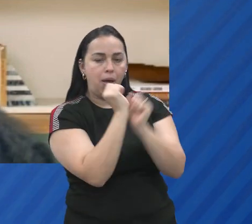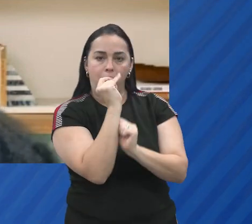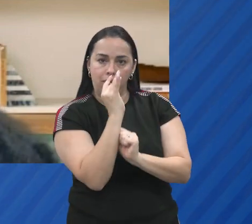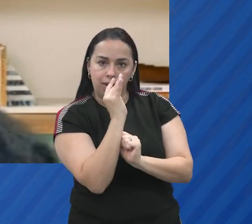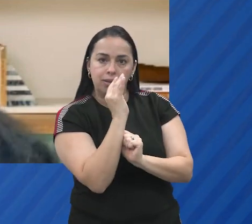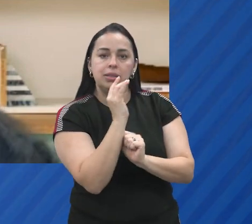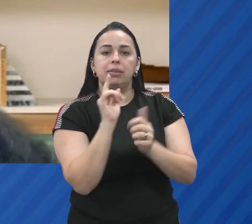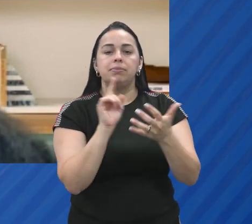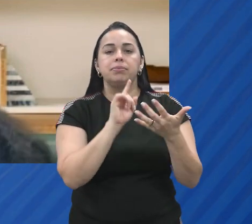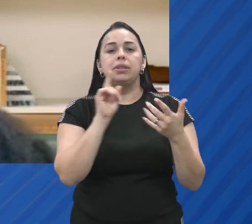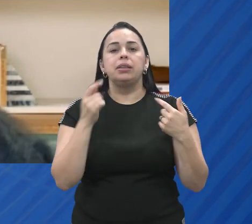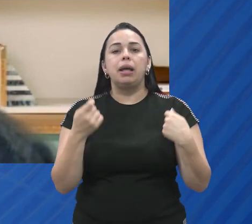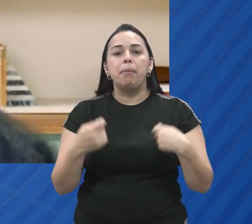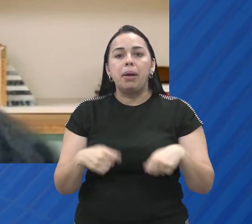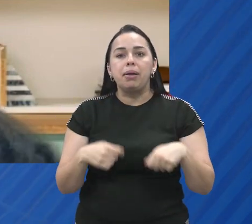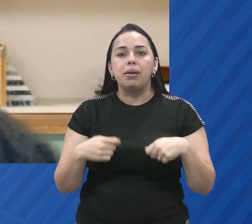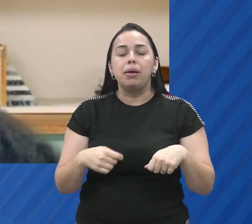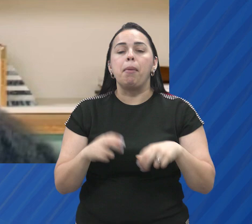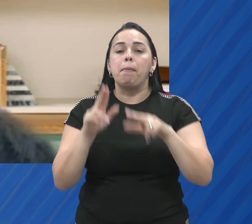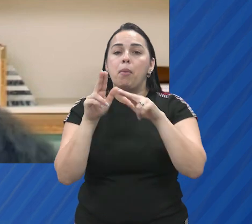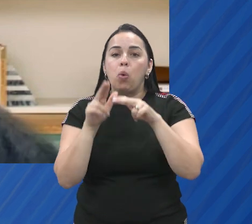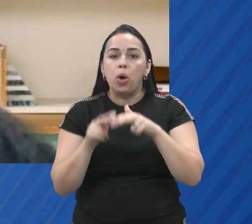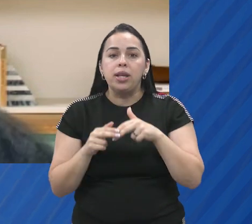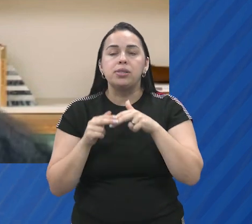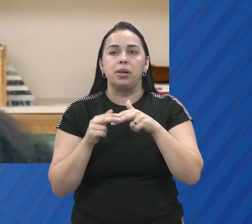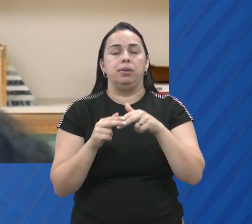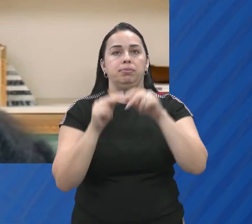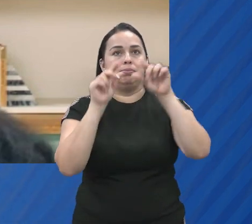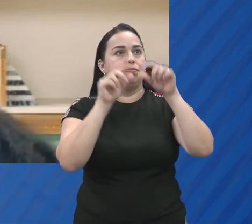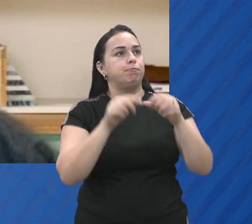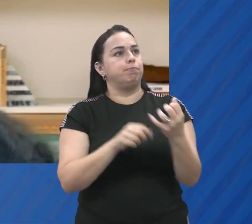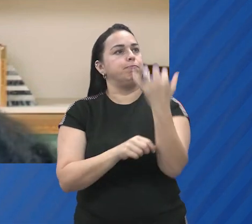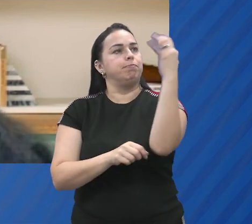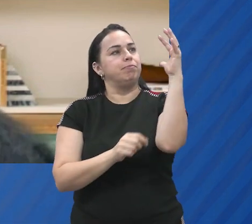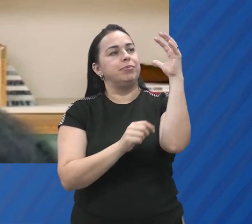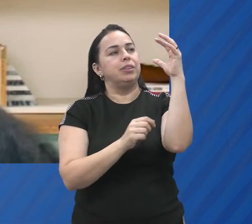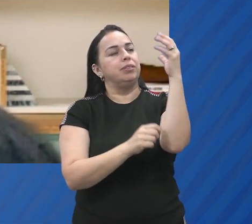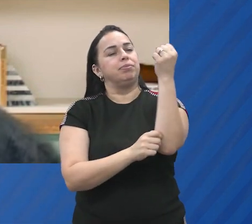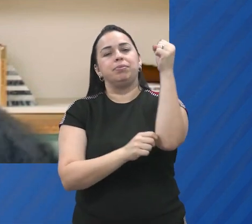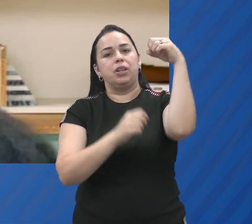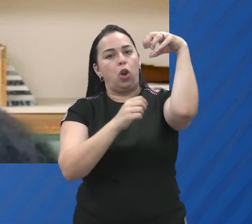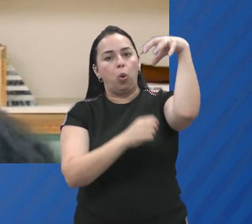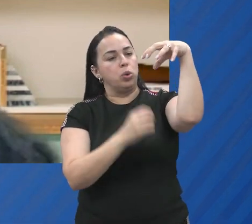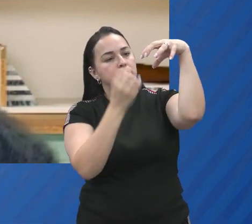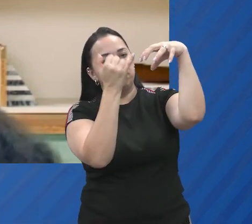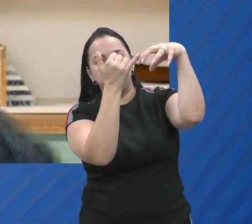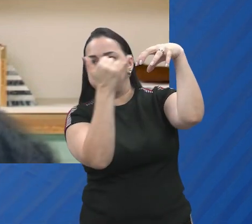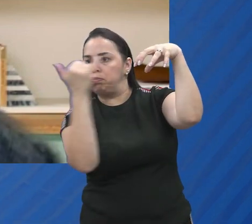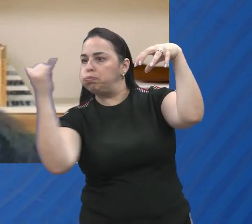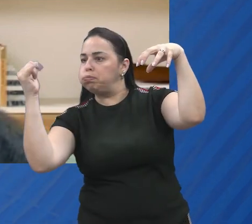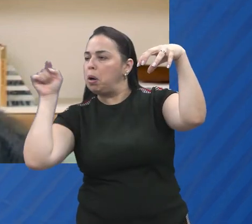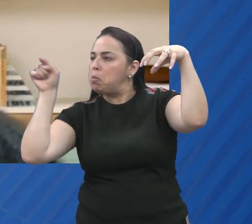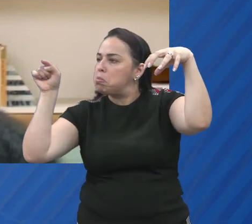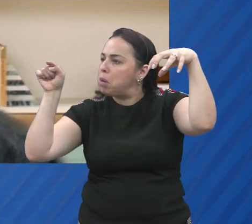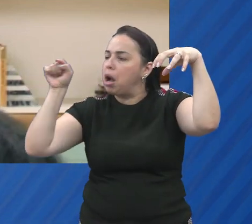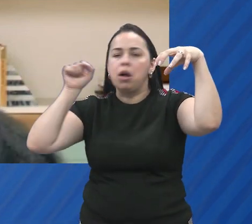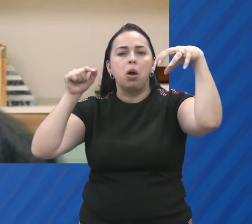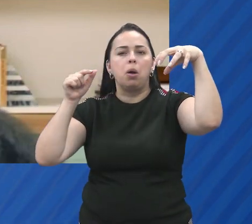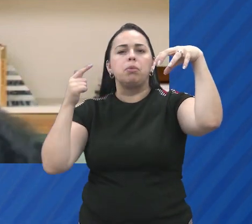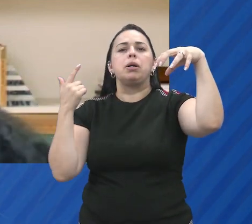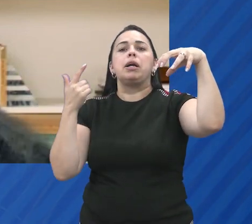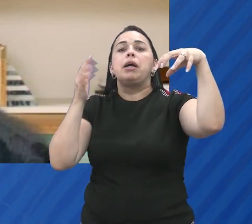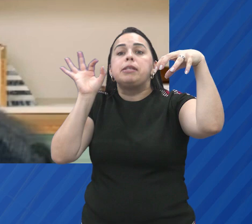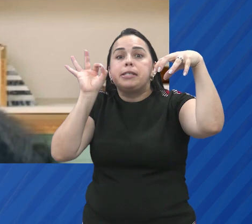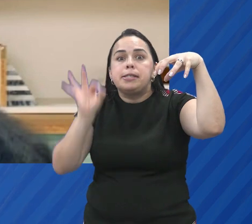coletivos. Daí, a necessidade de você ter um bom projeto elétrico, porque você consegue identificar os